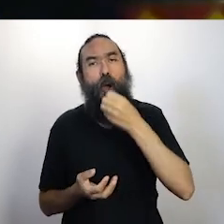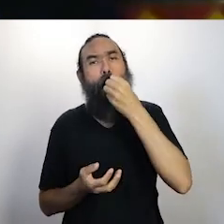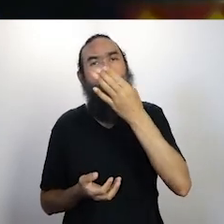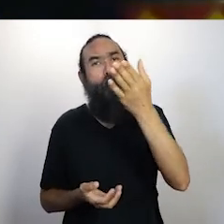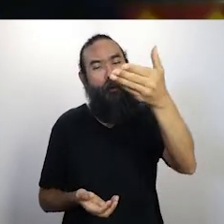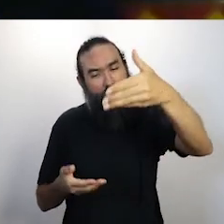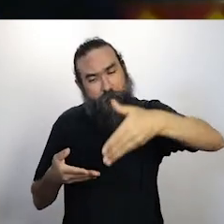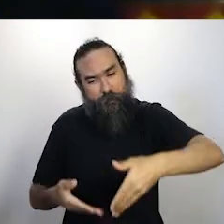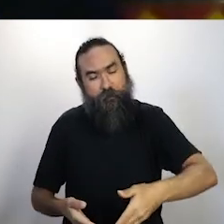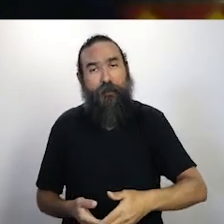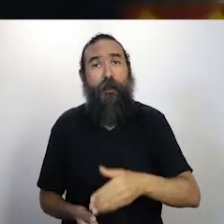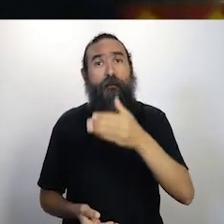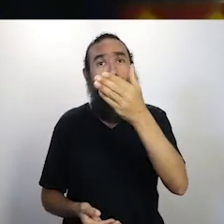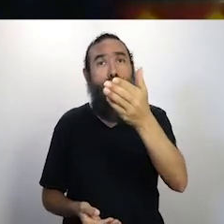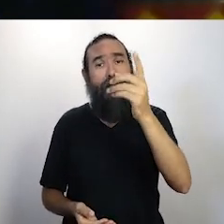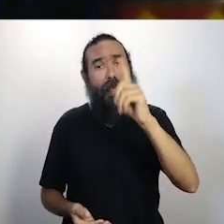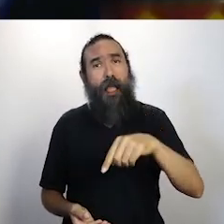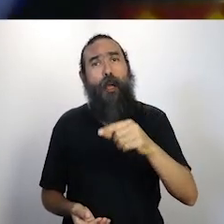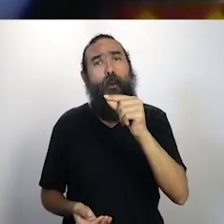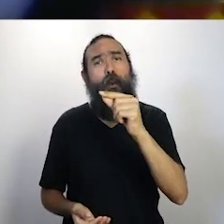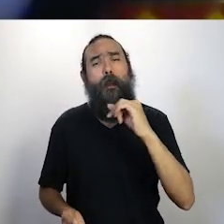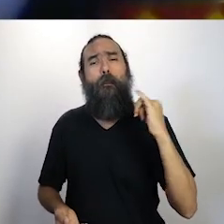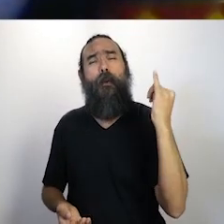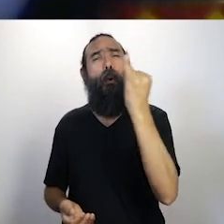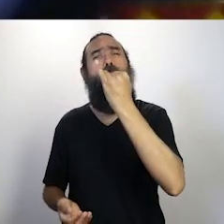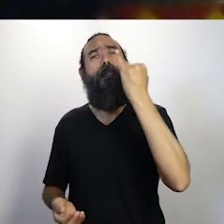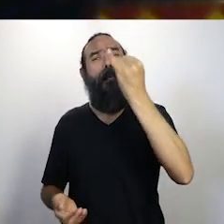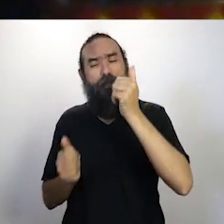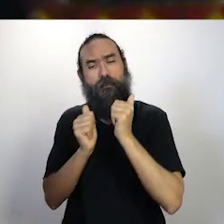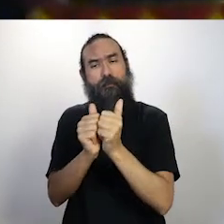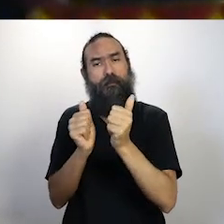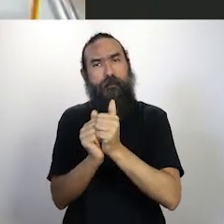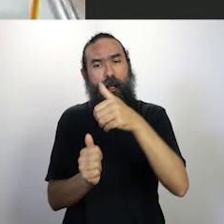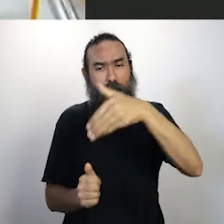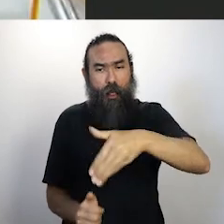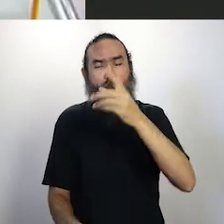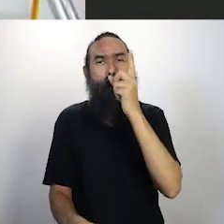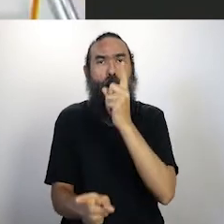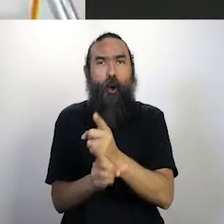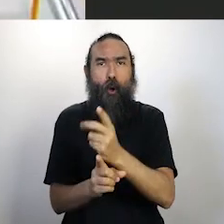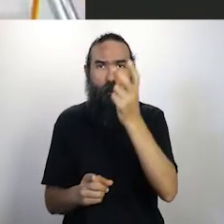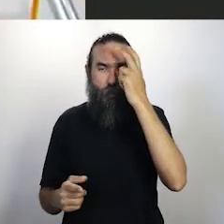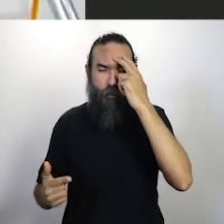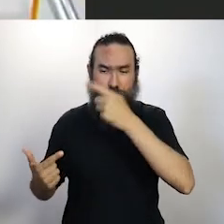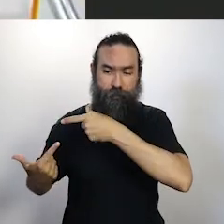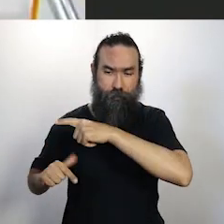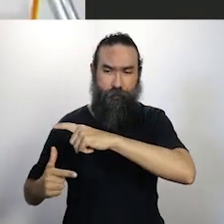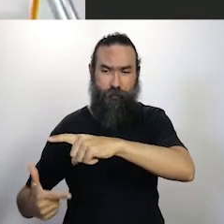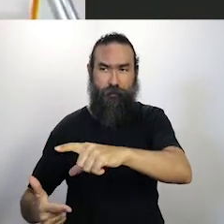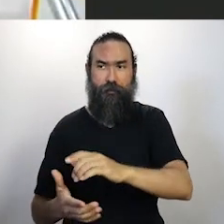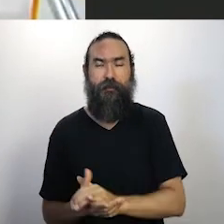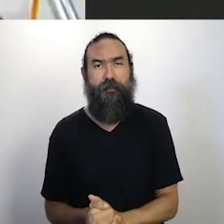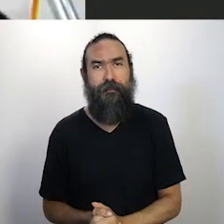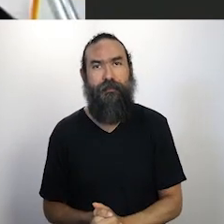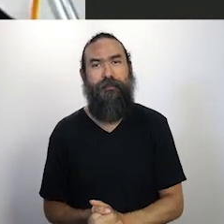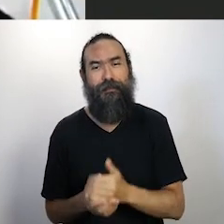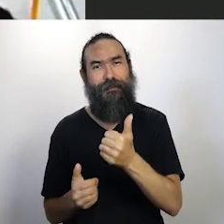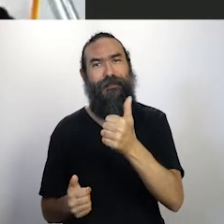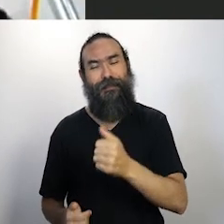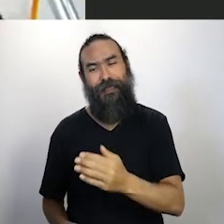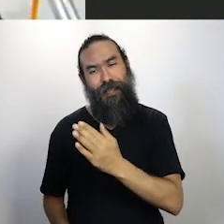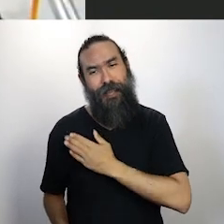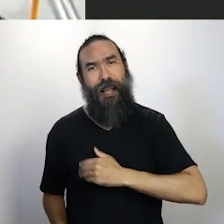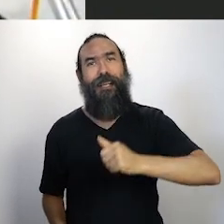parceiro mesmo do Encontro de Culturas salve Jorge salve casa de Jorge